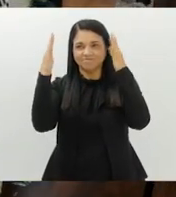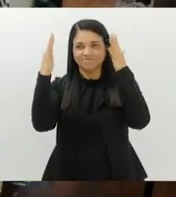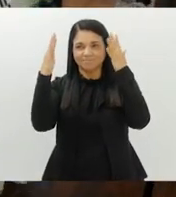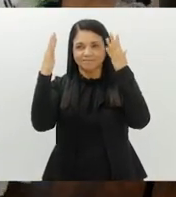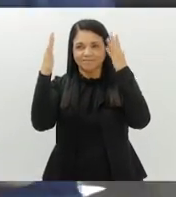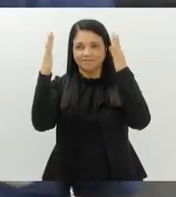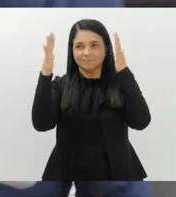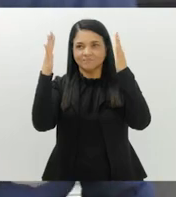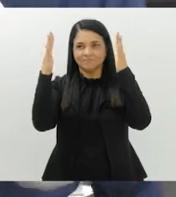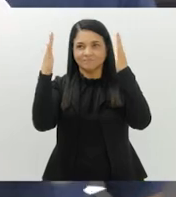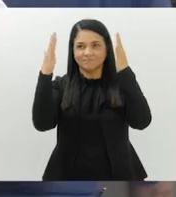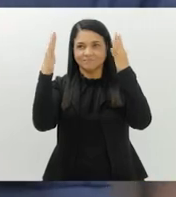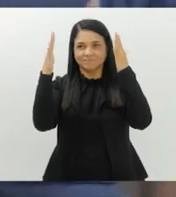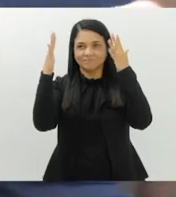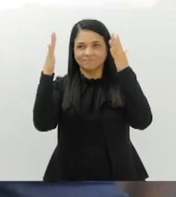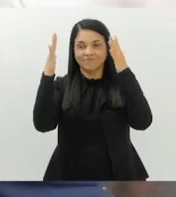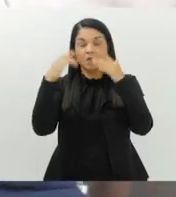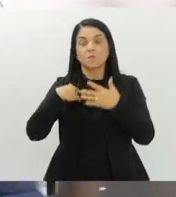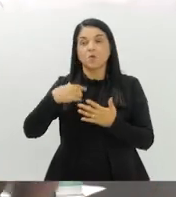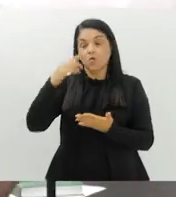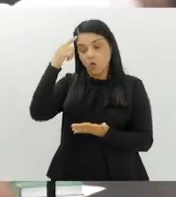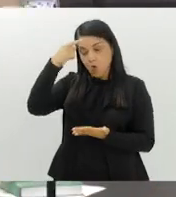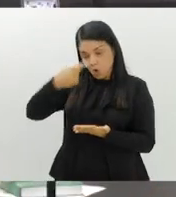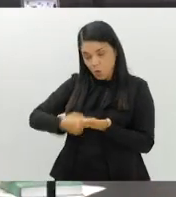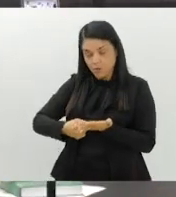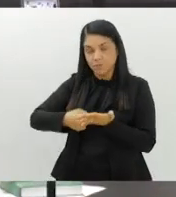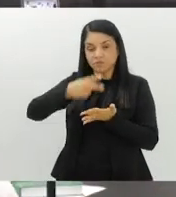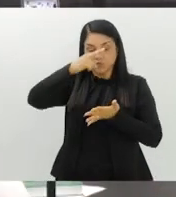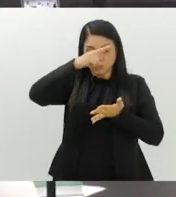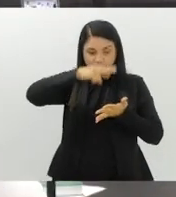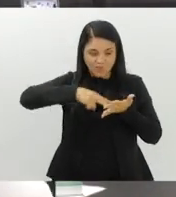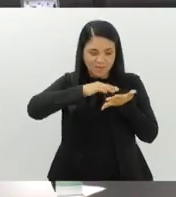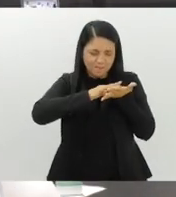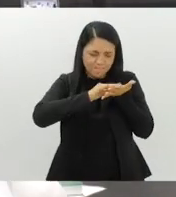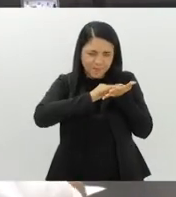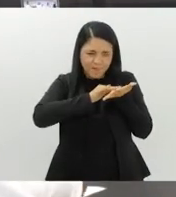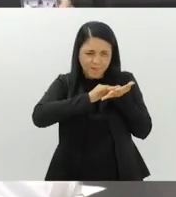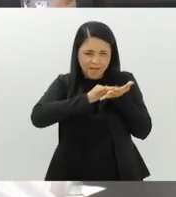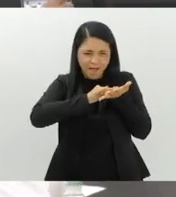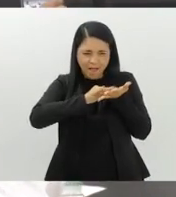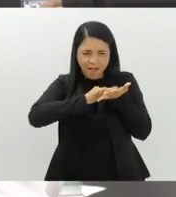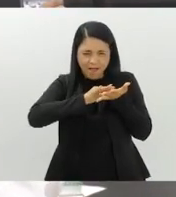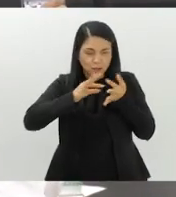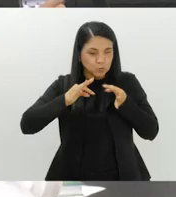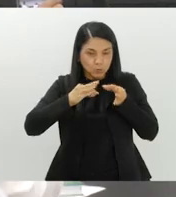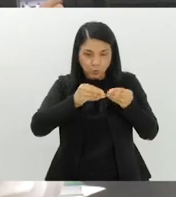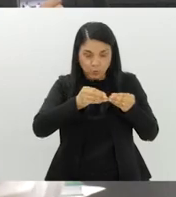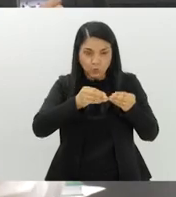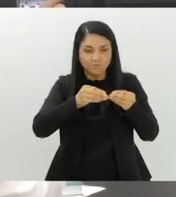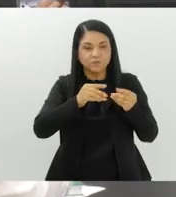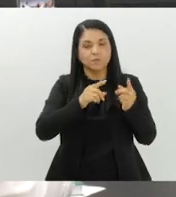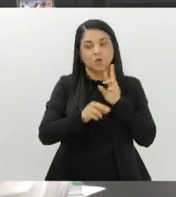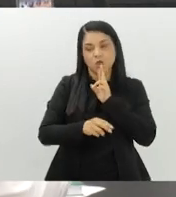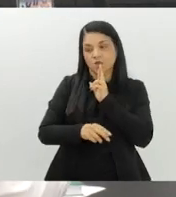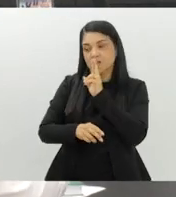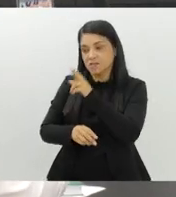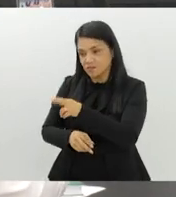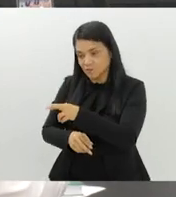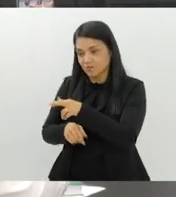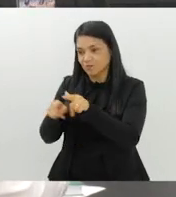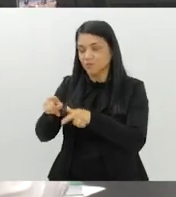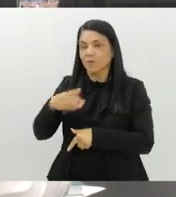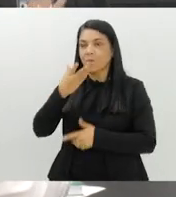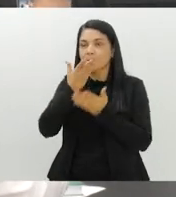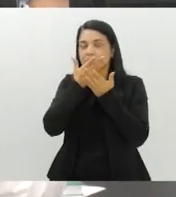Eu reafirmo o meu compromisso de ler esse documento, vou ler todo, do início ao fim, e depois eu faço o retorno para o Pai